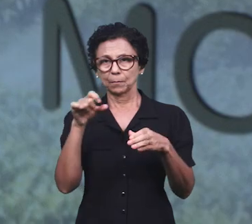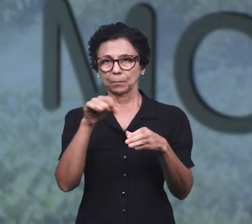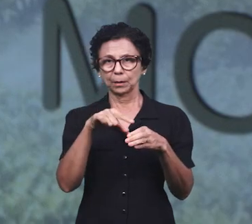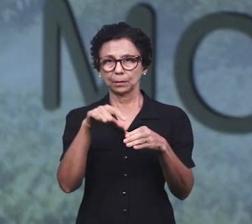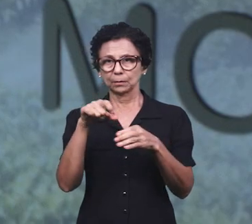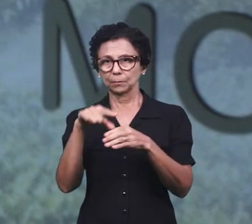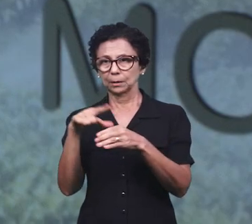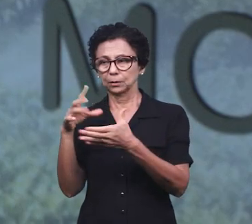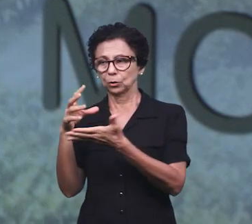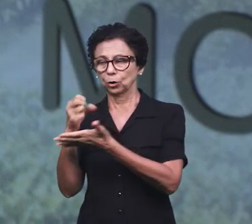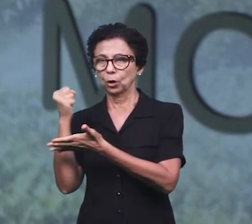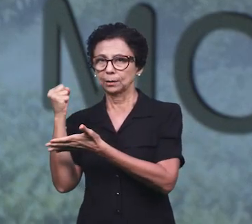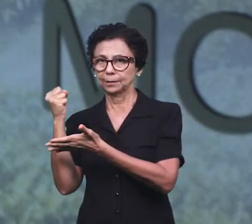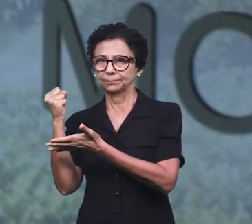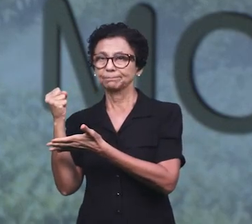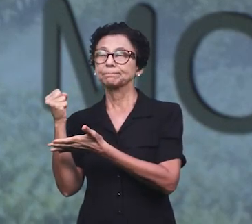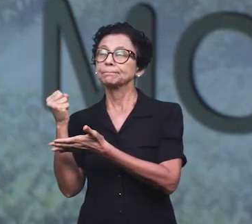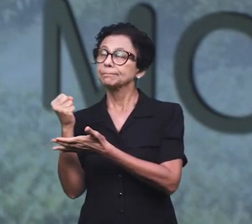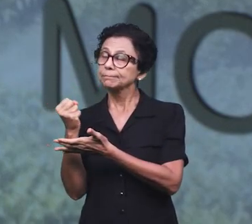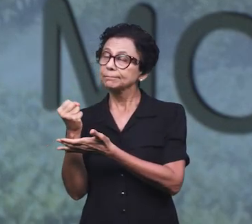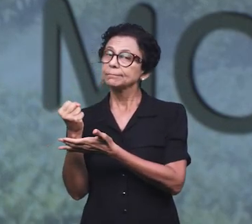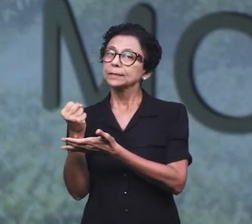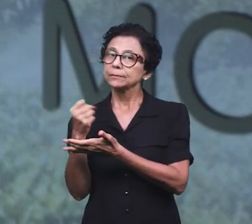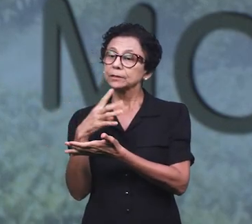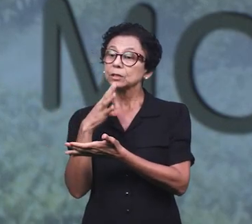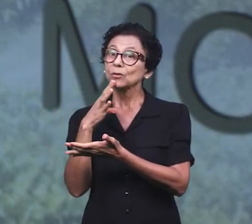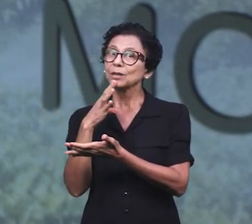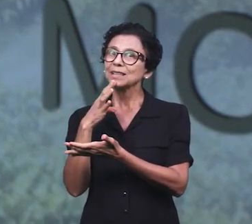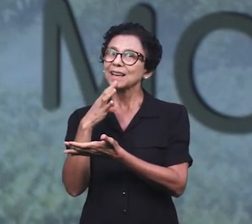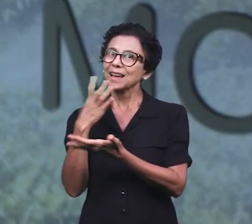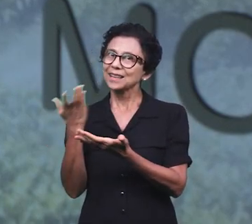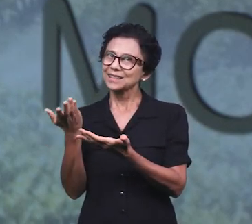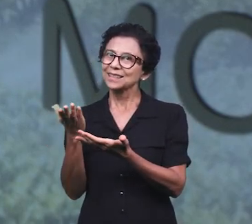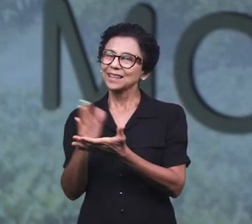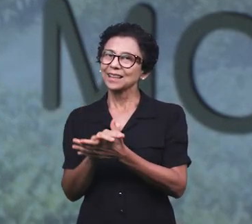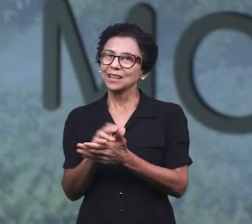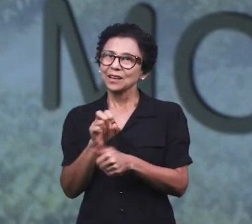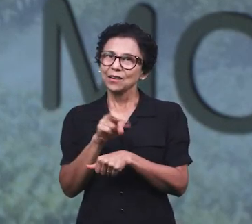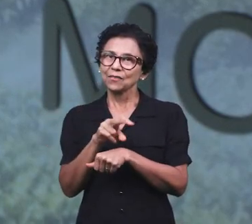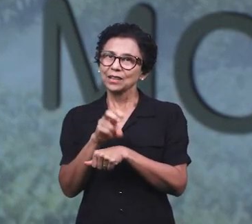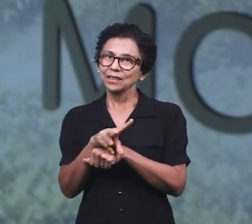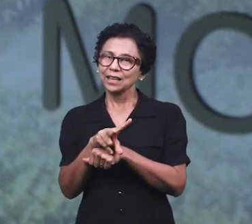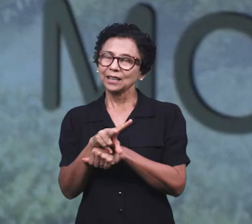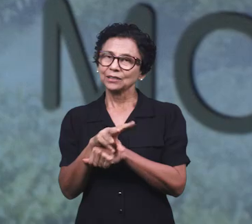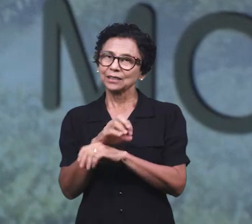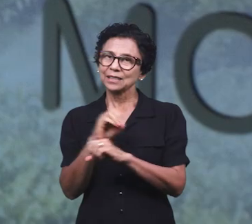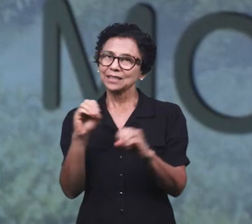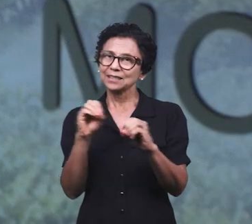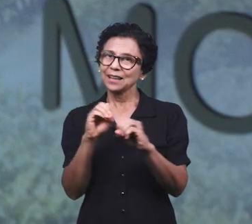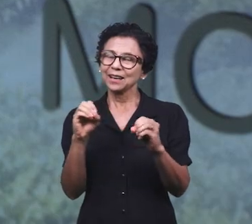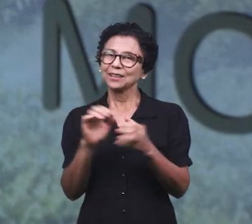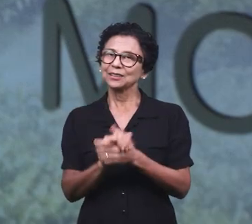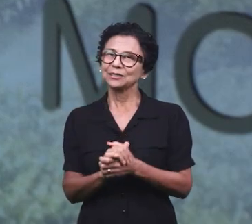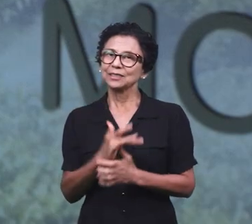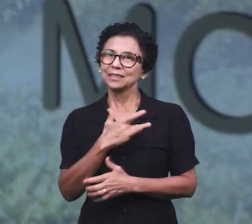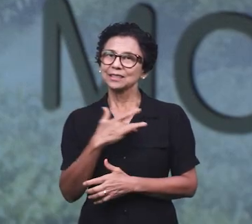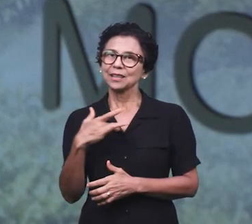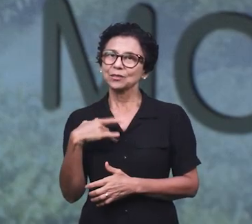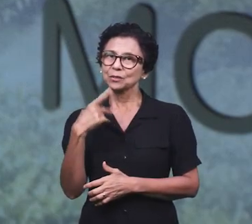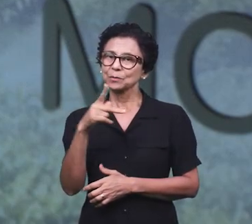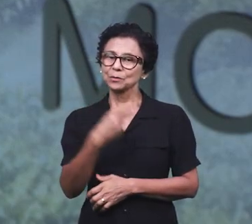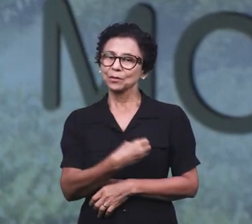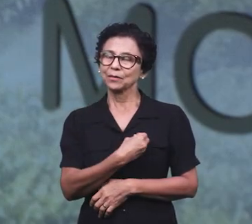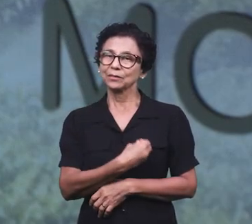você está usando aquilo que você tem dentro de casa, você não vai usar um agrotóxico. Então, você está produzindo saúde para você